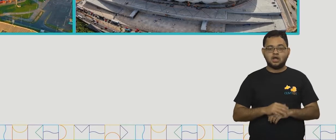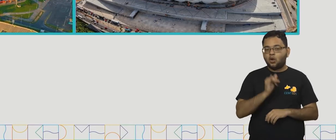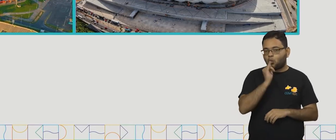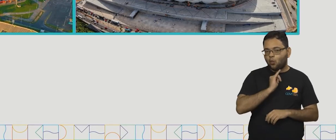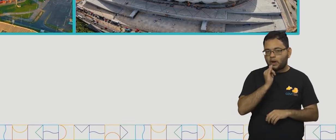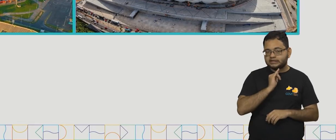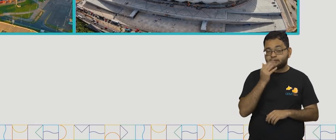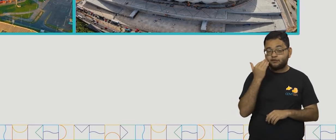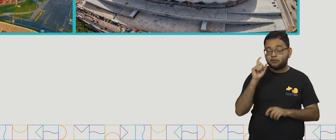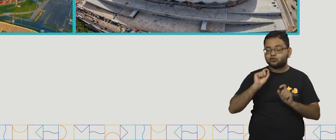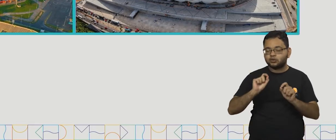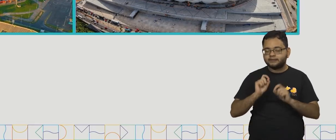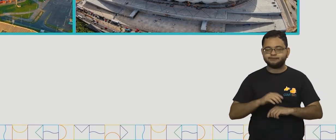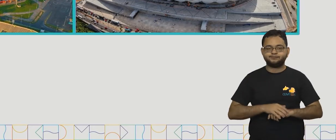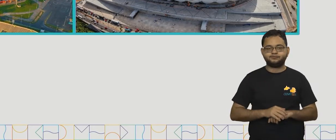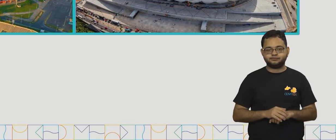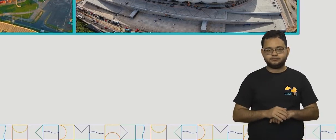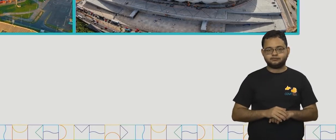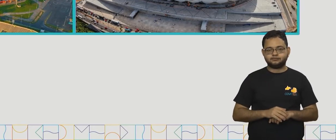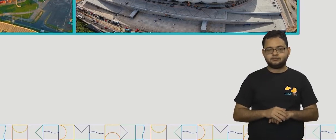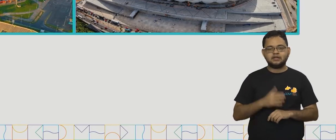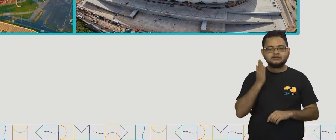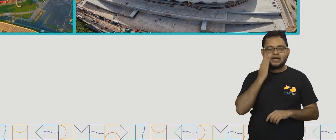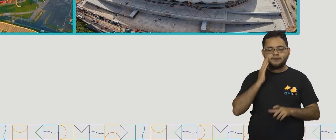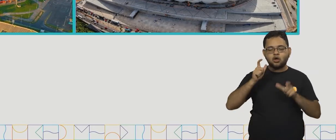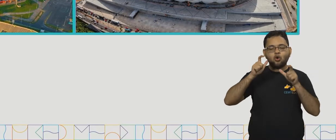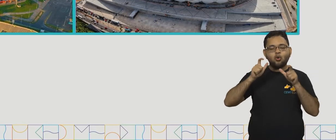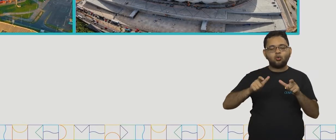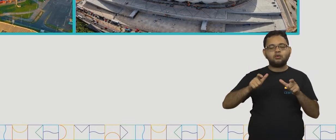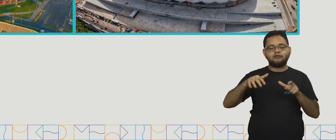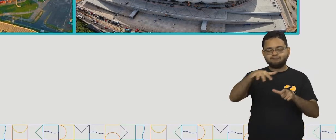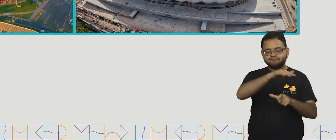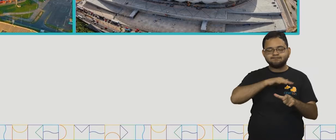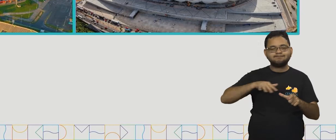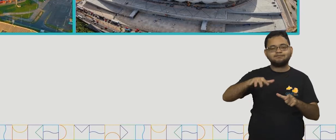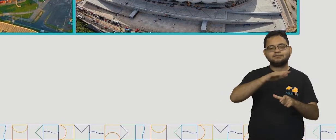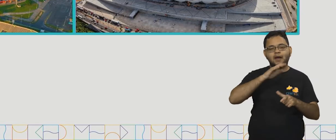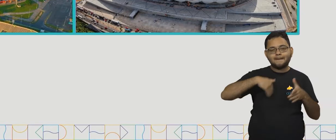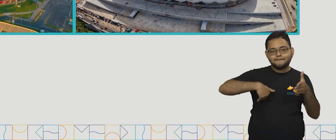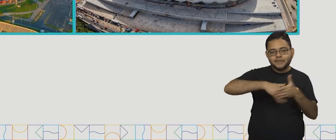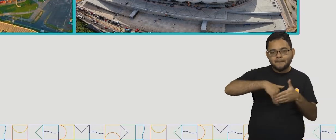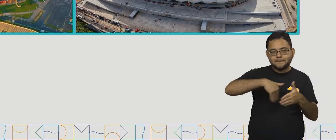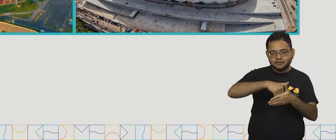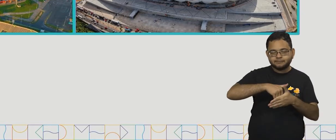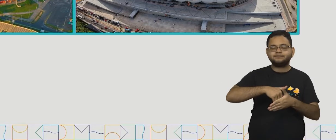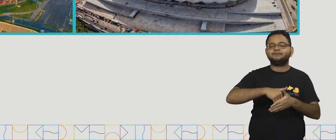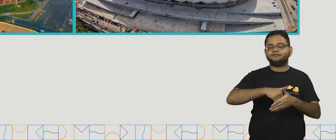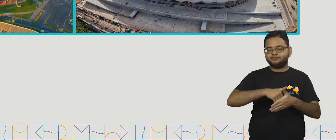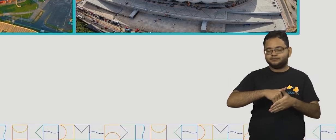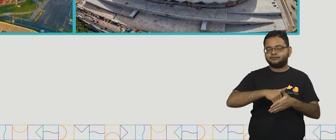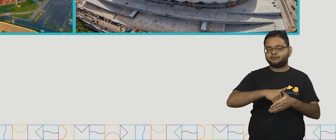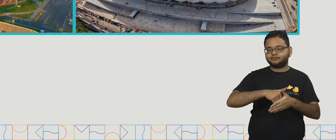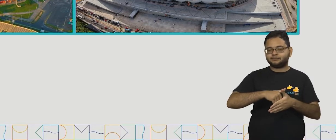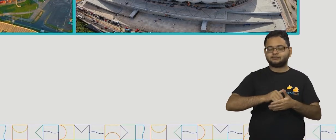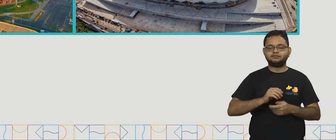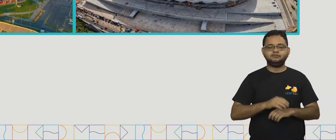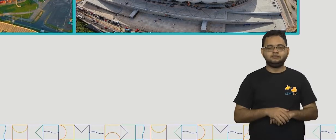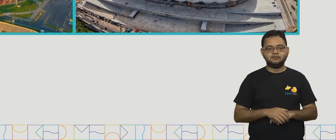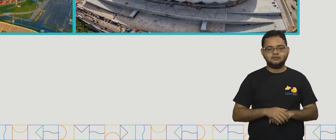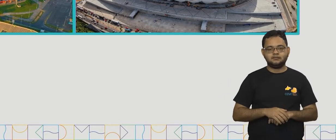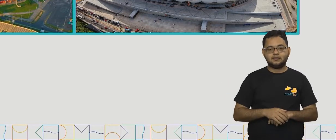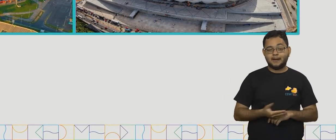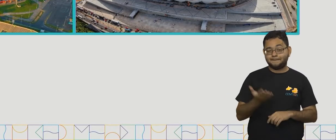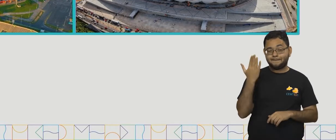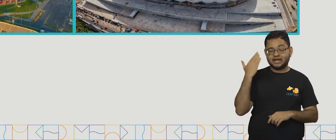mais evidentes é a mudança do local onde são realizados os jogos de futebol. Desde 1970,